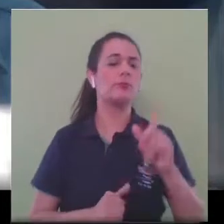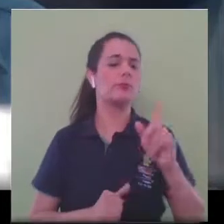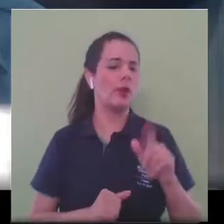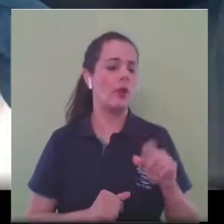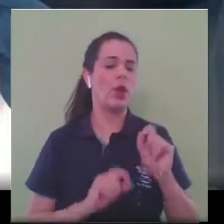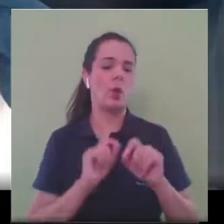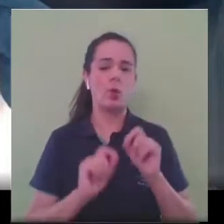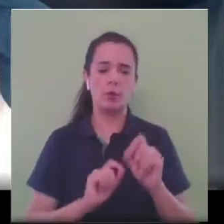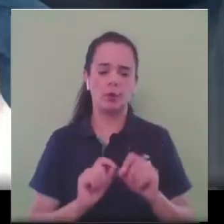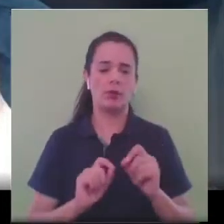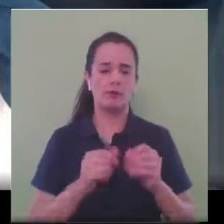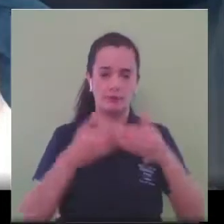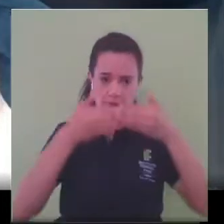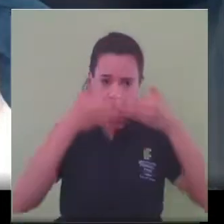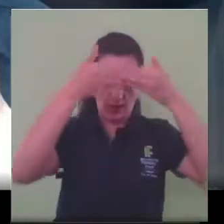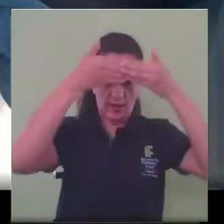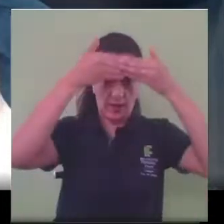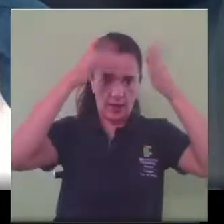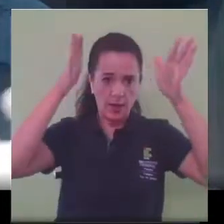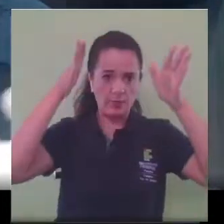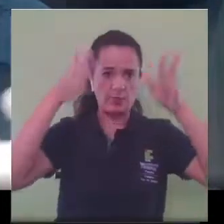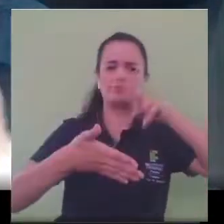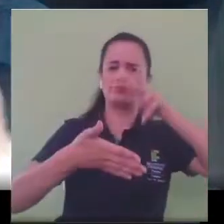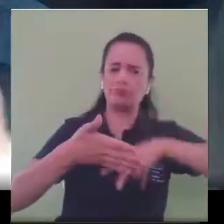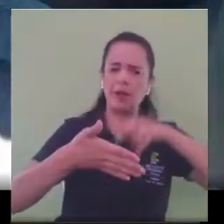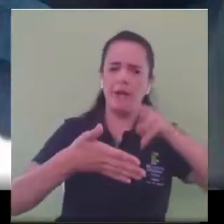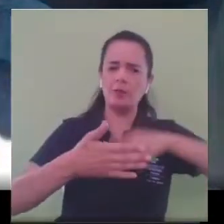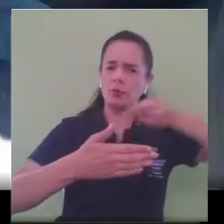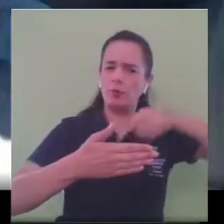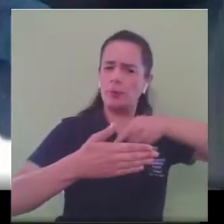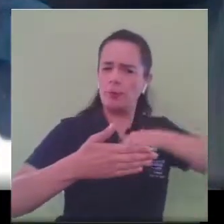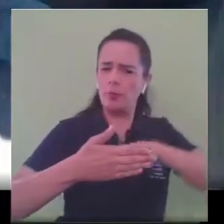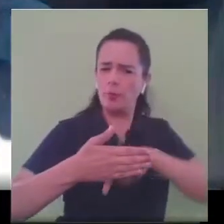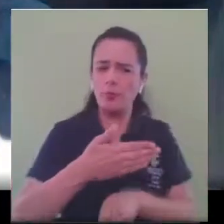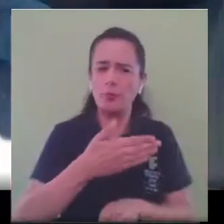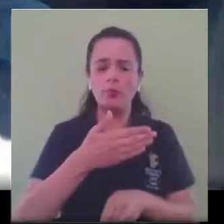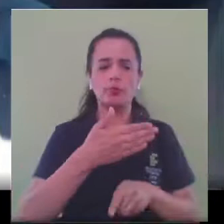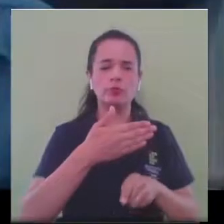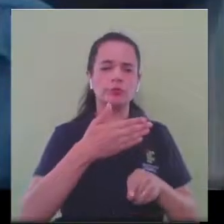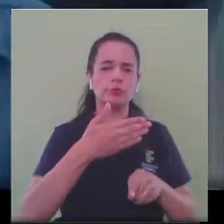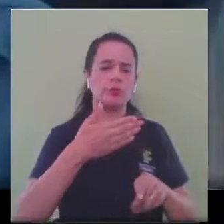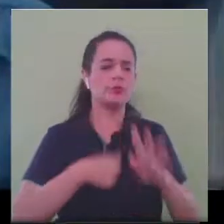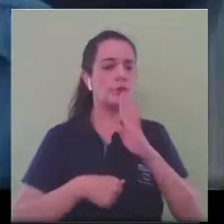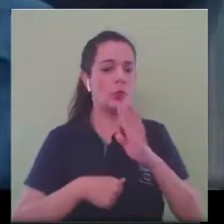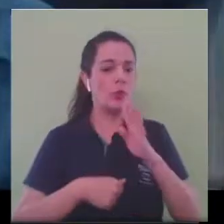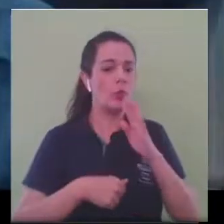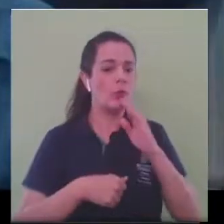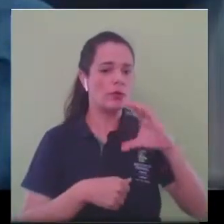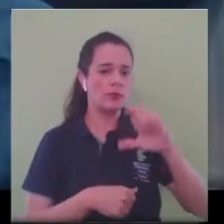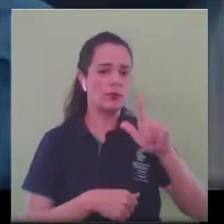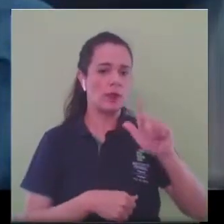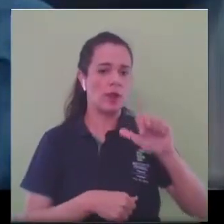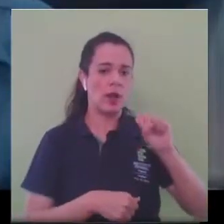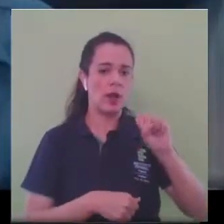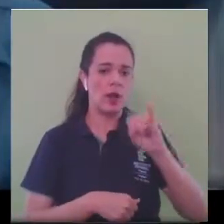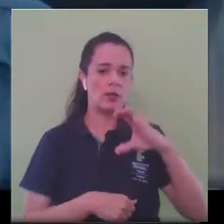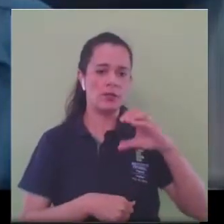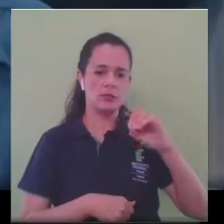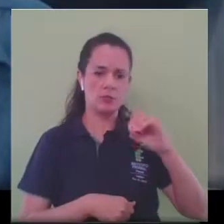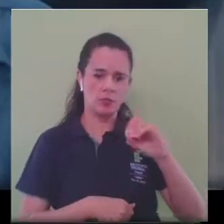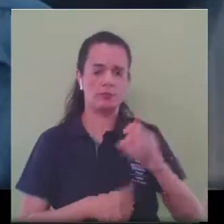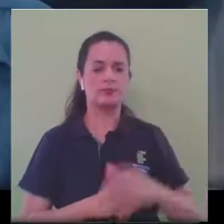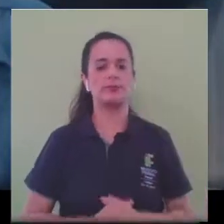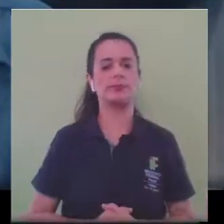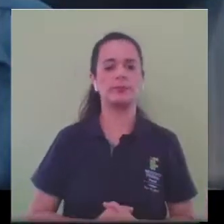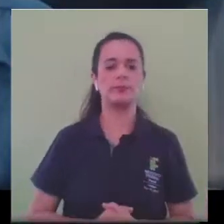portas para a leitura mais aprofundada, abre as portas para os clássicos, né? E nisso tudo, né, nós temos que